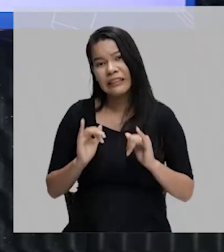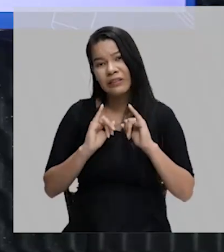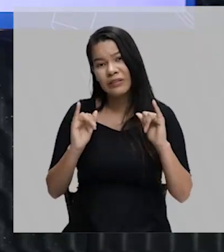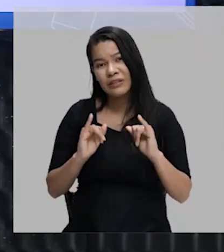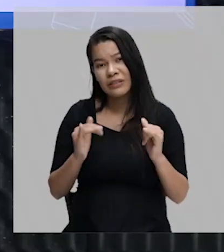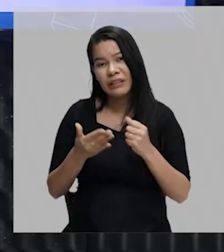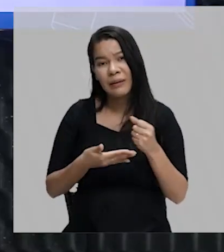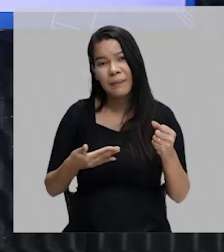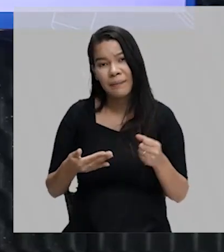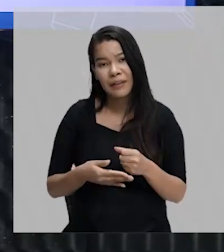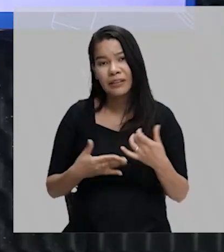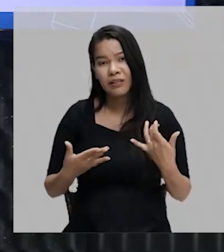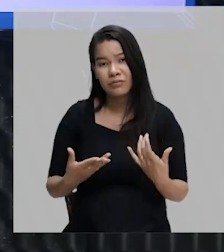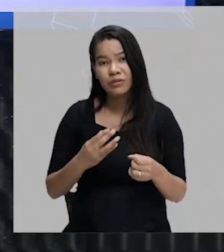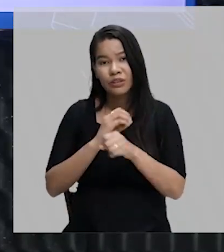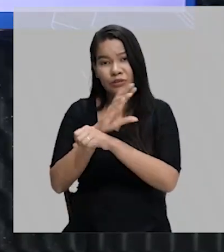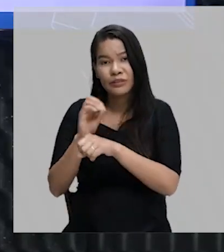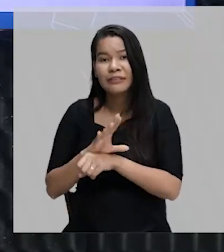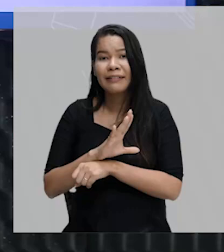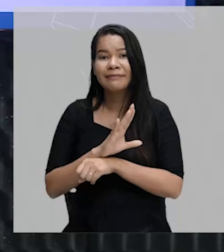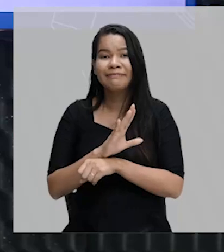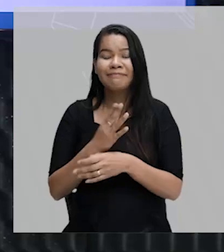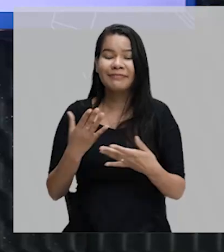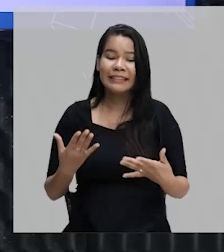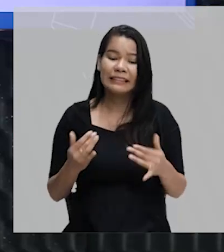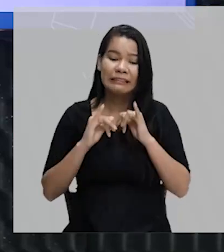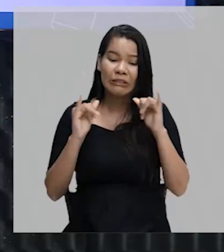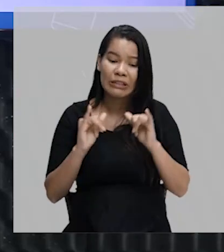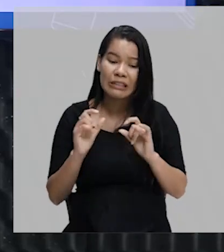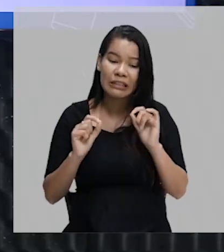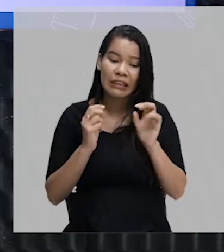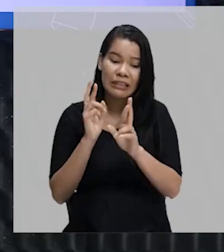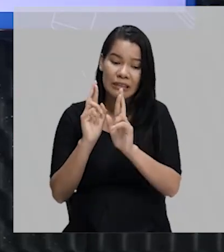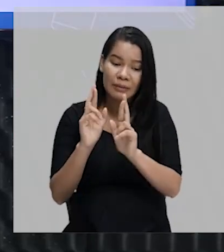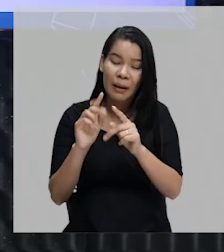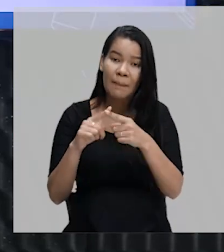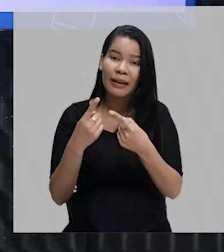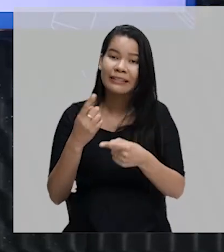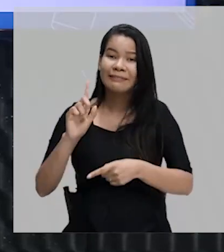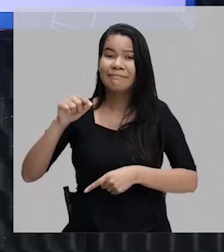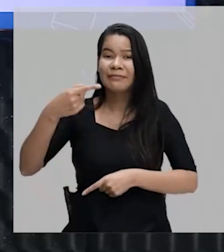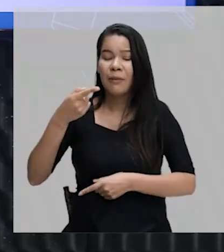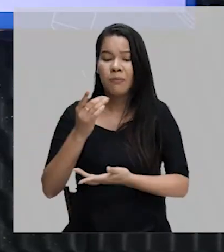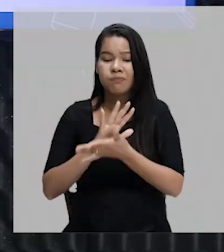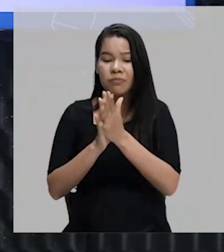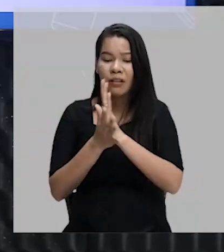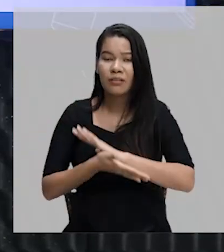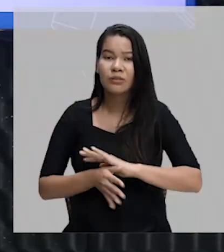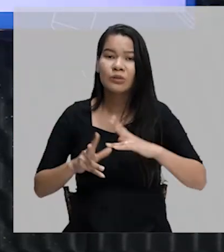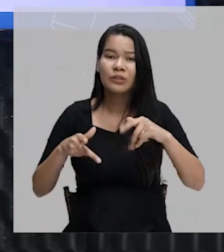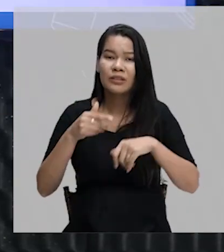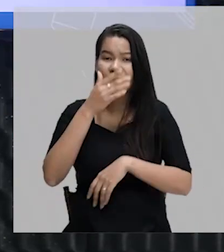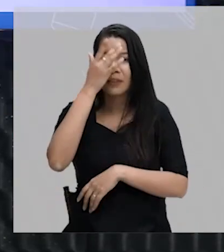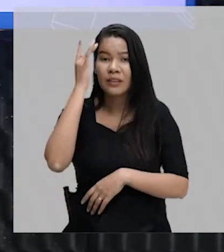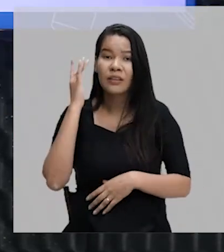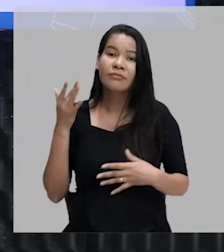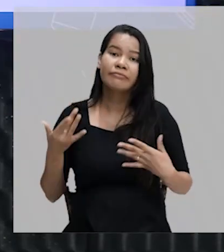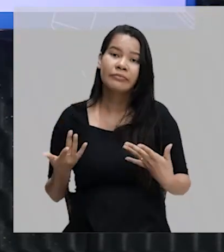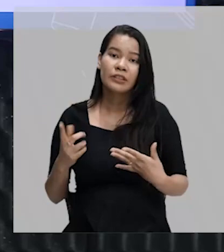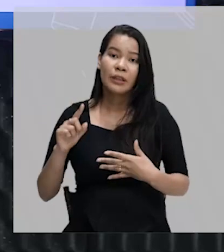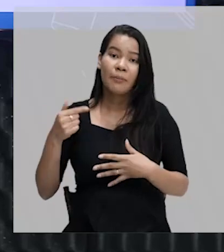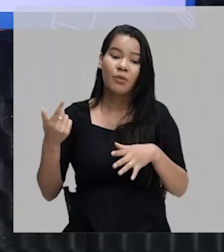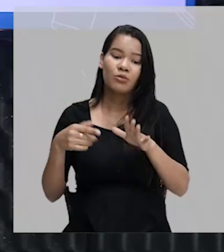divulgada uma notícia que deu esperança para todo mundo e que depois deu aquela rasteira. Né? Então, aí veio a notícia verdadeira. Então,